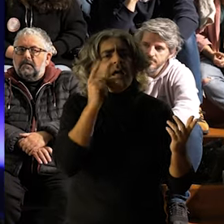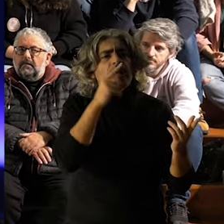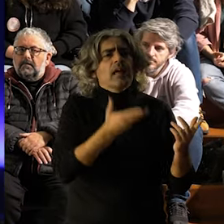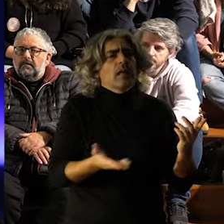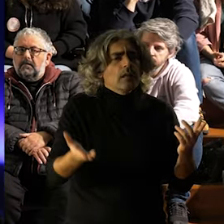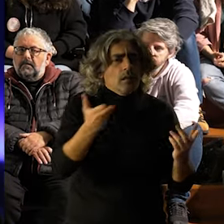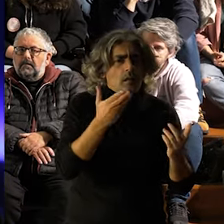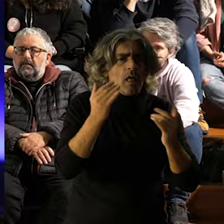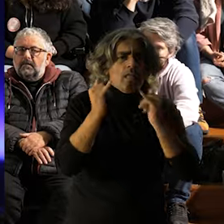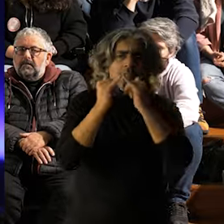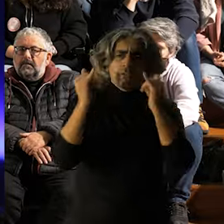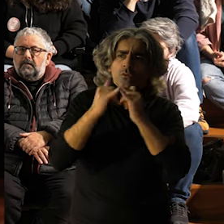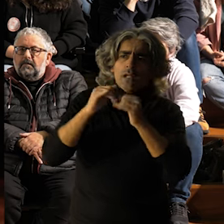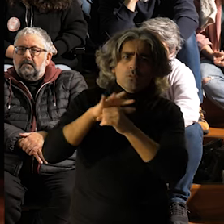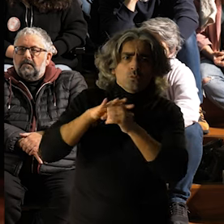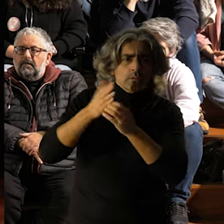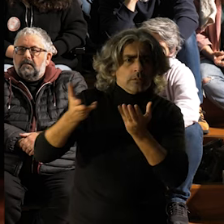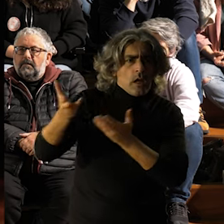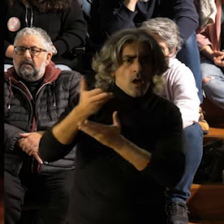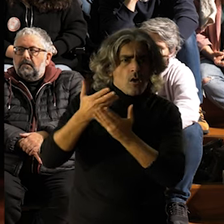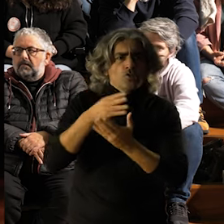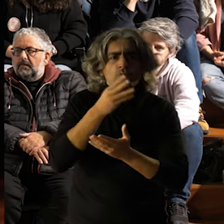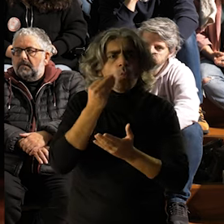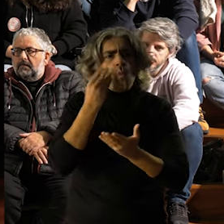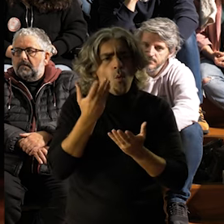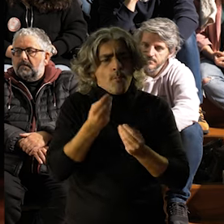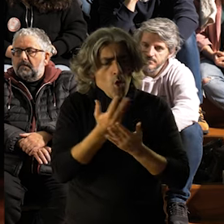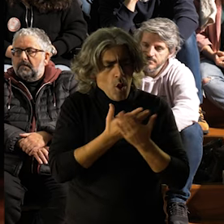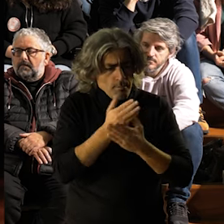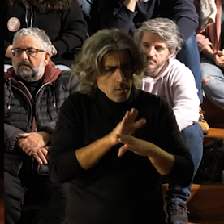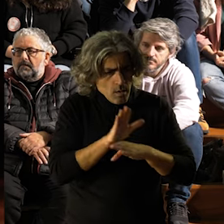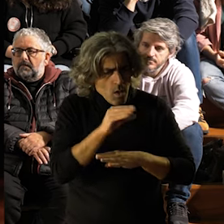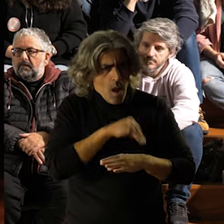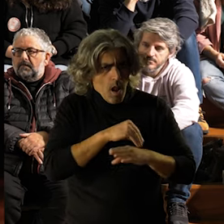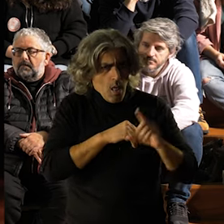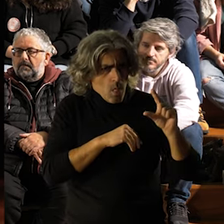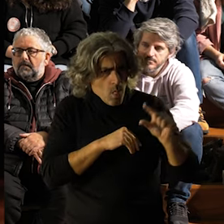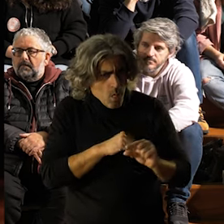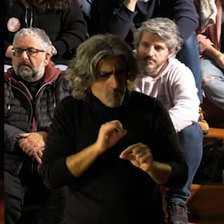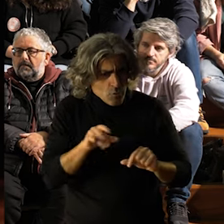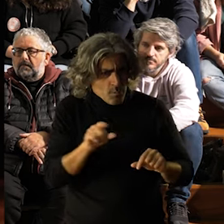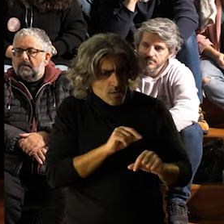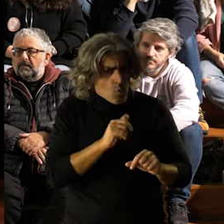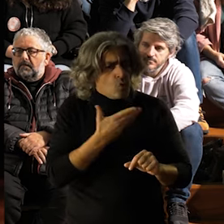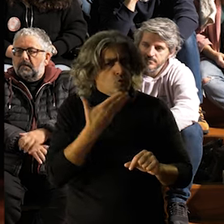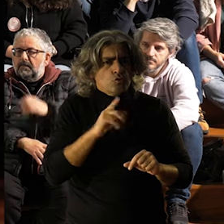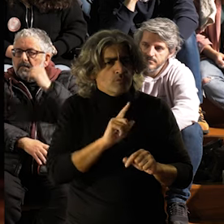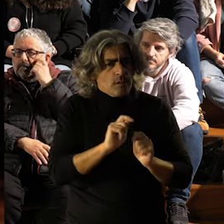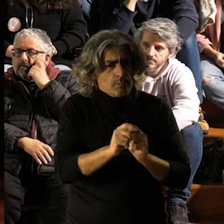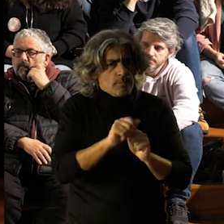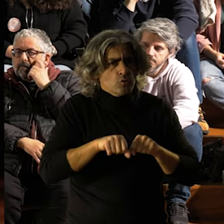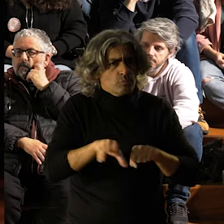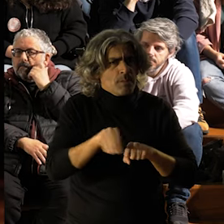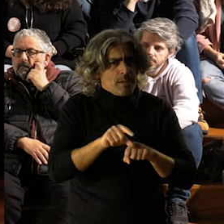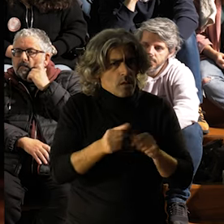Não há conjuntura internacional que explique que se uma economia cresce, os salários encolham até ao fim do mês porque não chegam para pagar as contas do